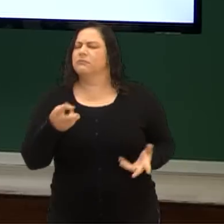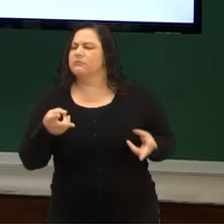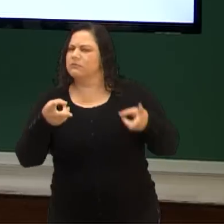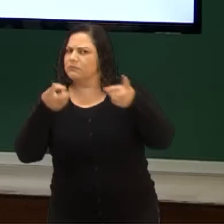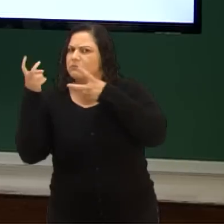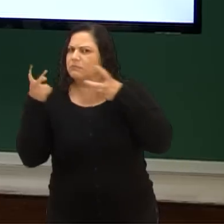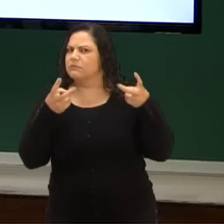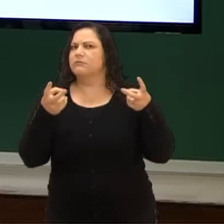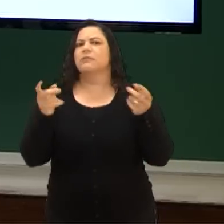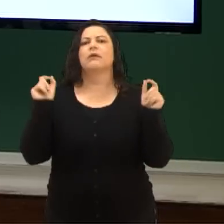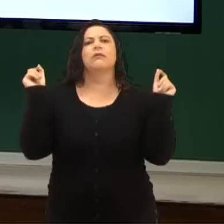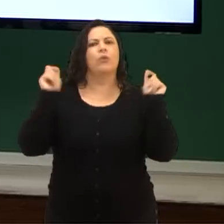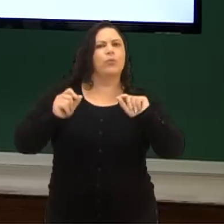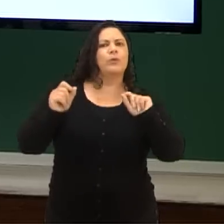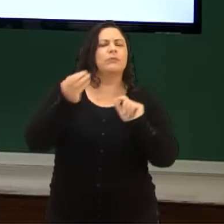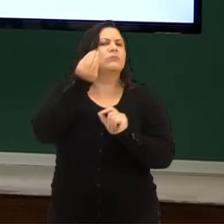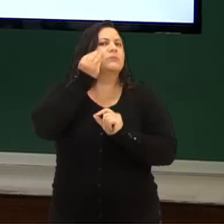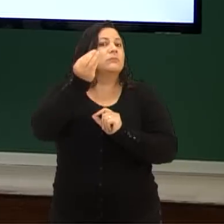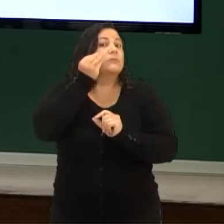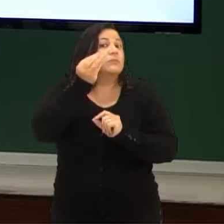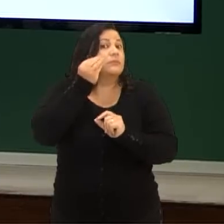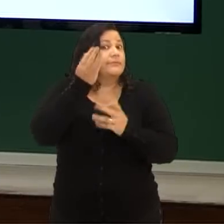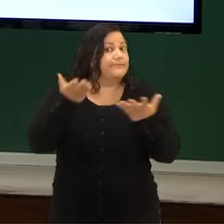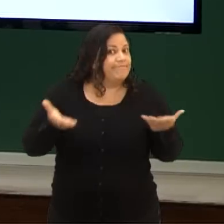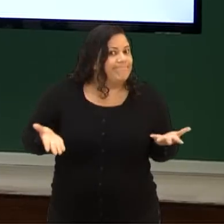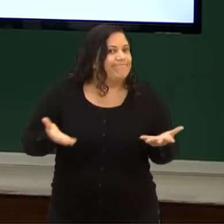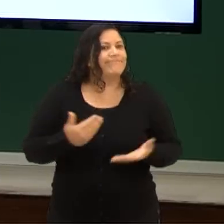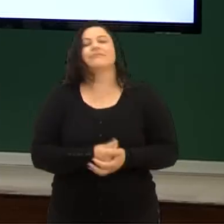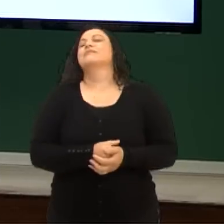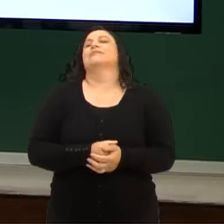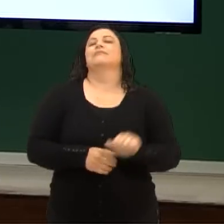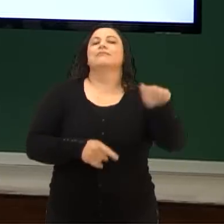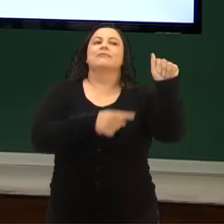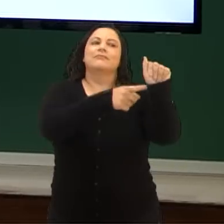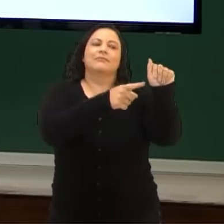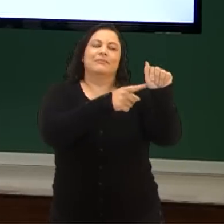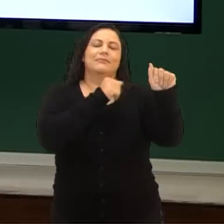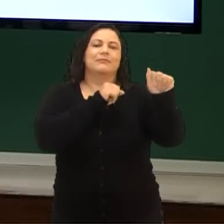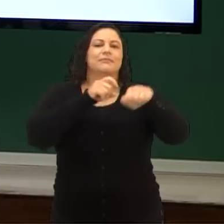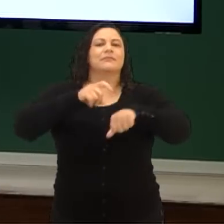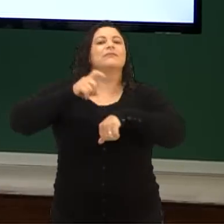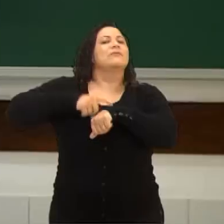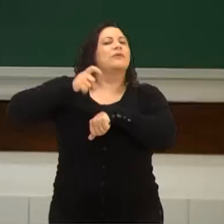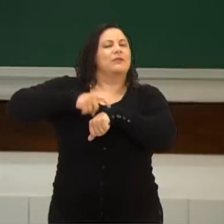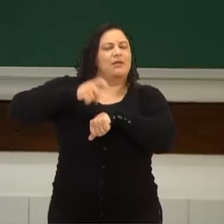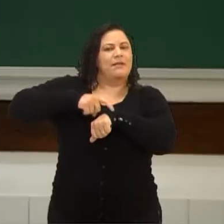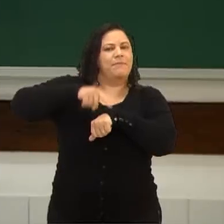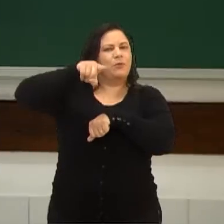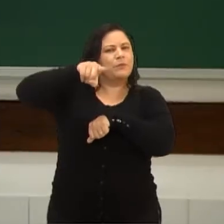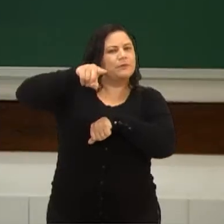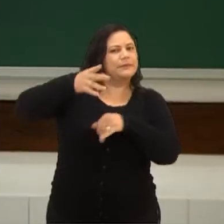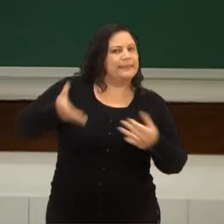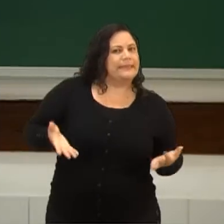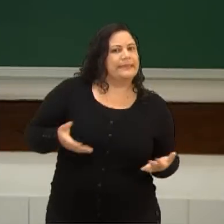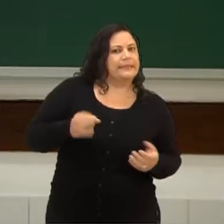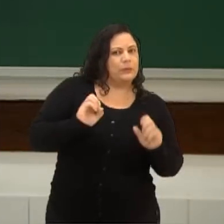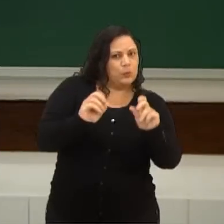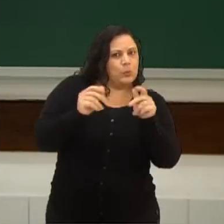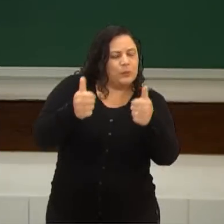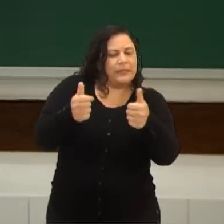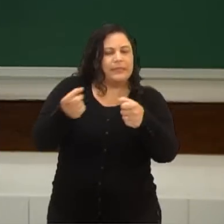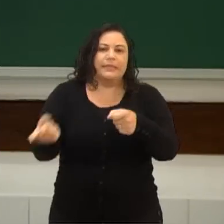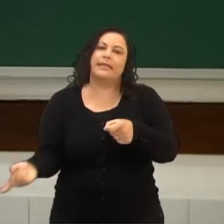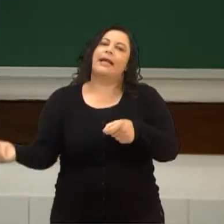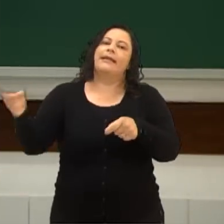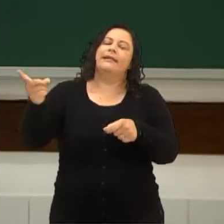Vamos tentar fazer. Como a gente vai fazer isso aqui? Vamos fazer o A, vou dar um minutinho para vocês aí, tá bom? E daí eu volto e a gente vai fazer o